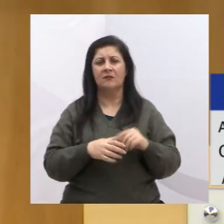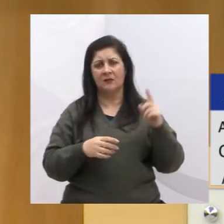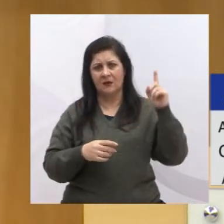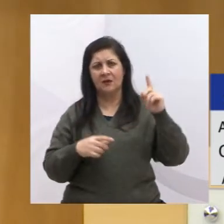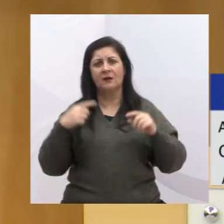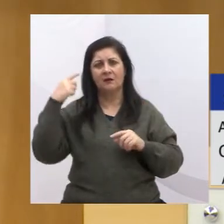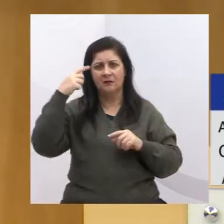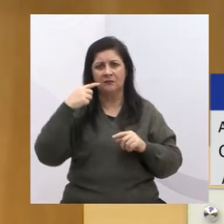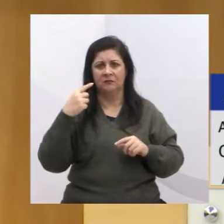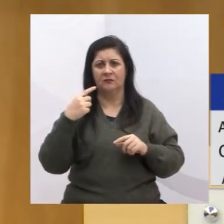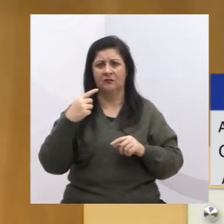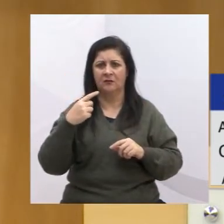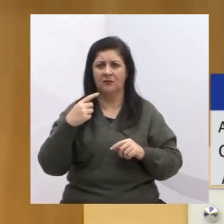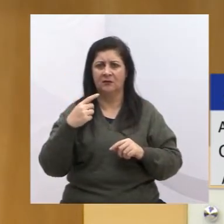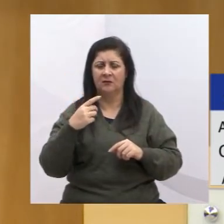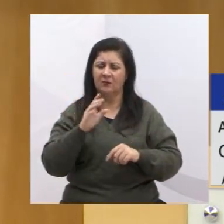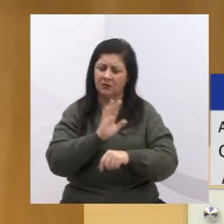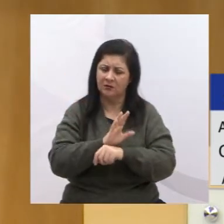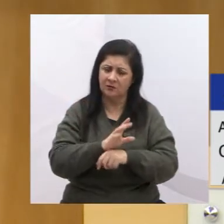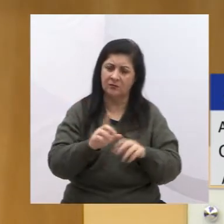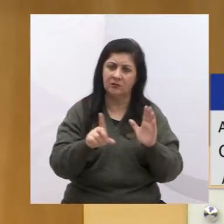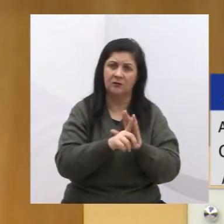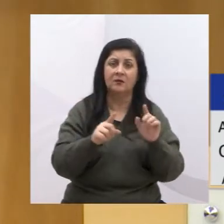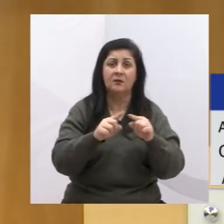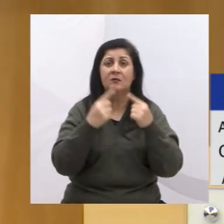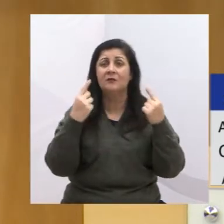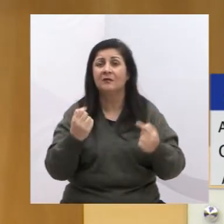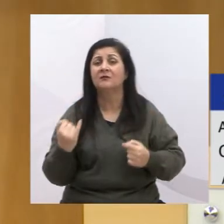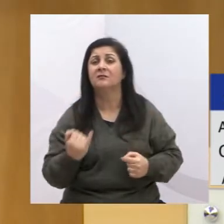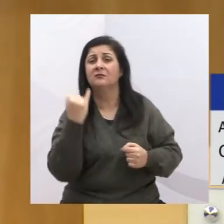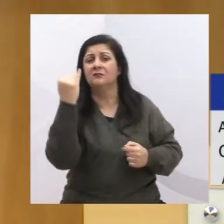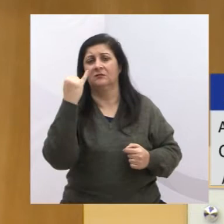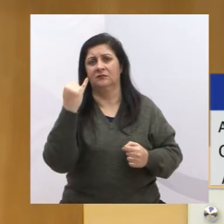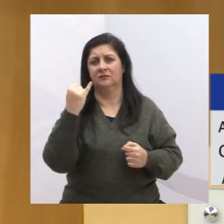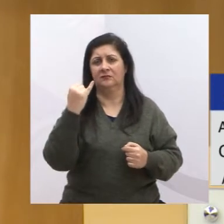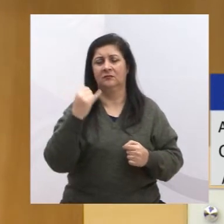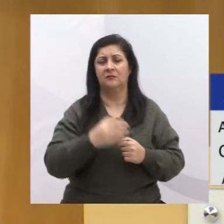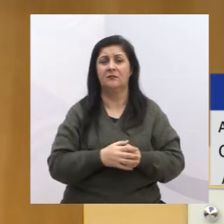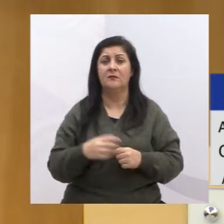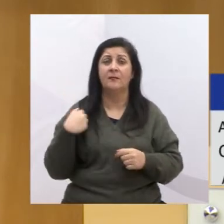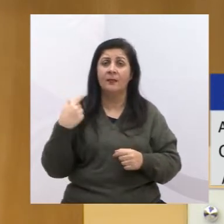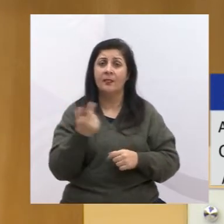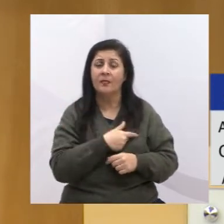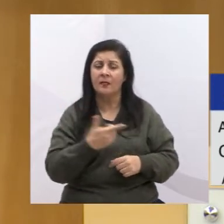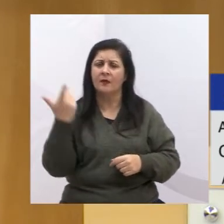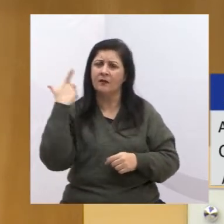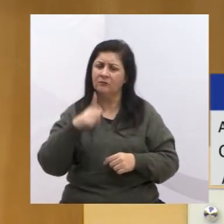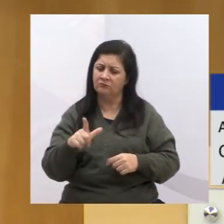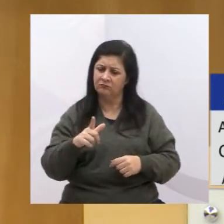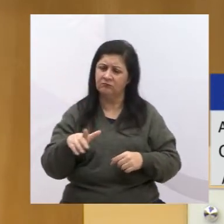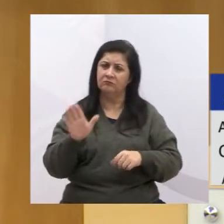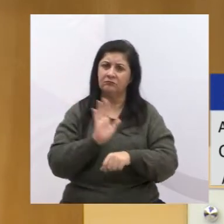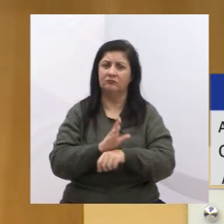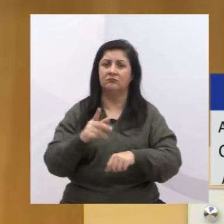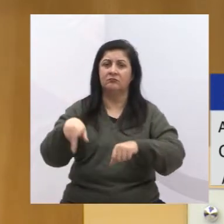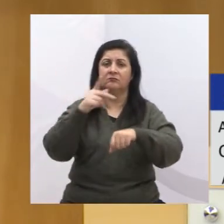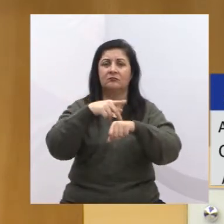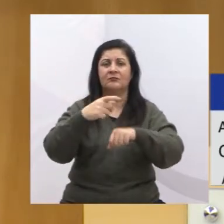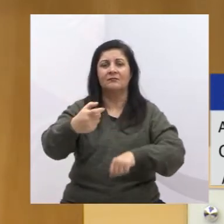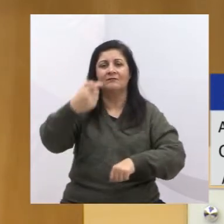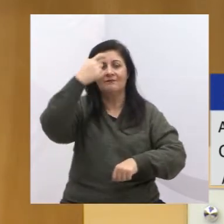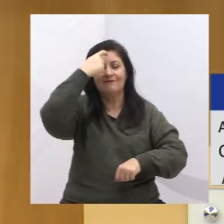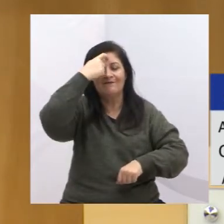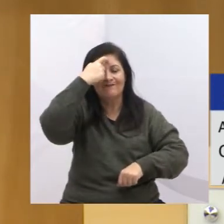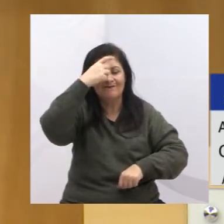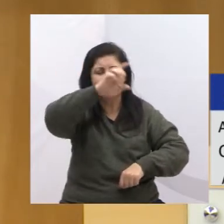estou aqui defendendo a lei, mas o mais importante para que a gente resolva as questões nesse país é a consciência de